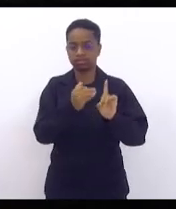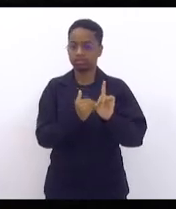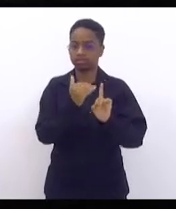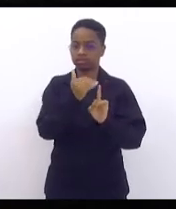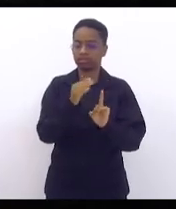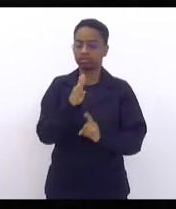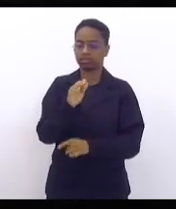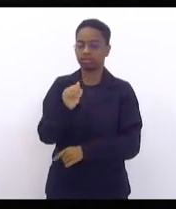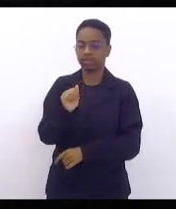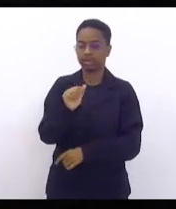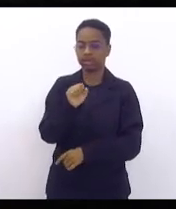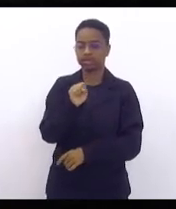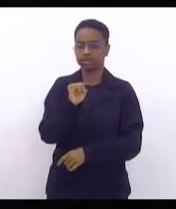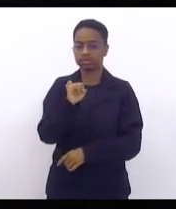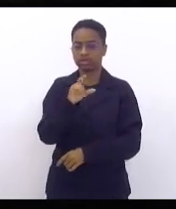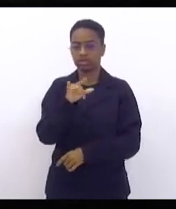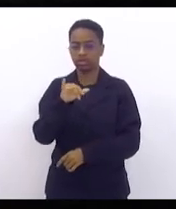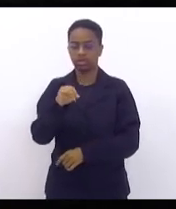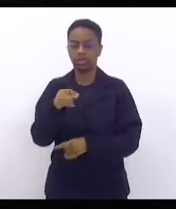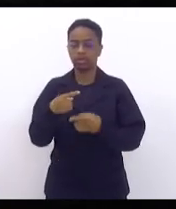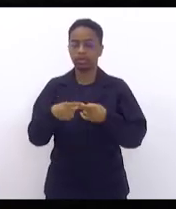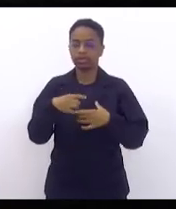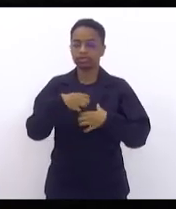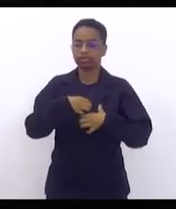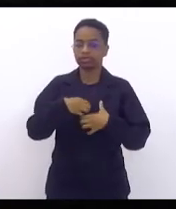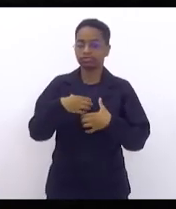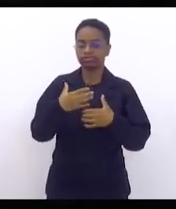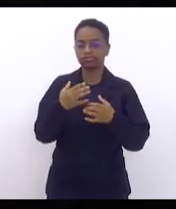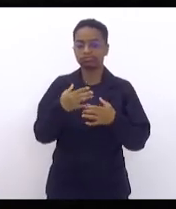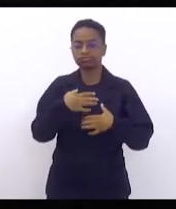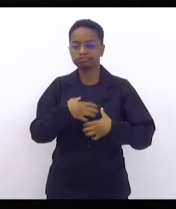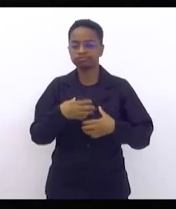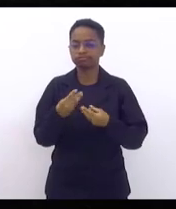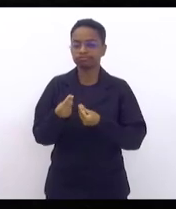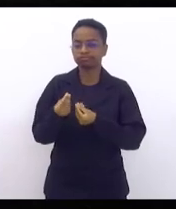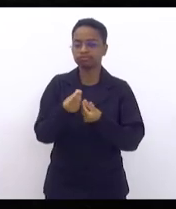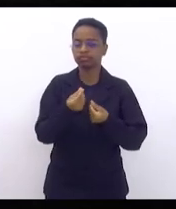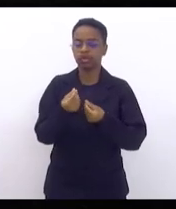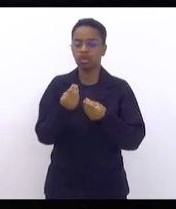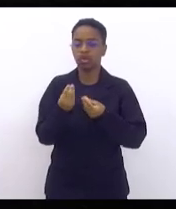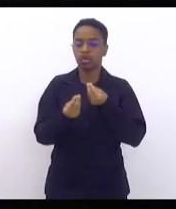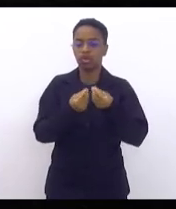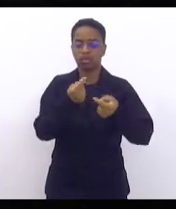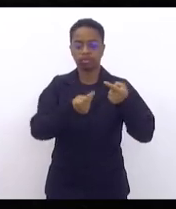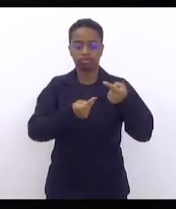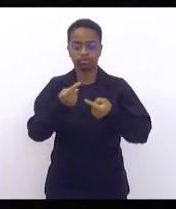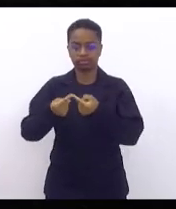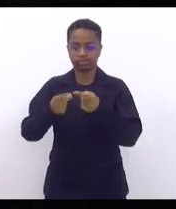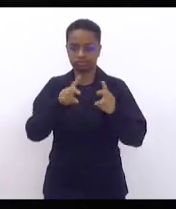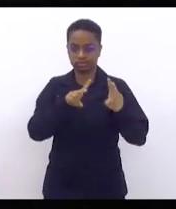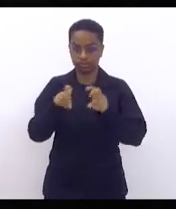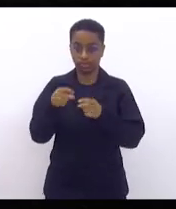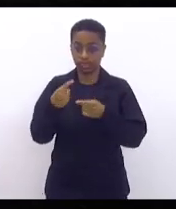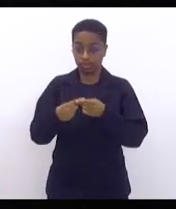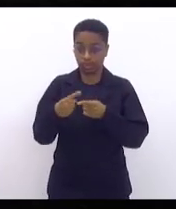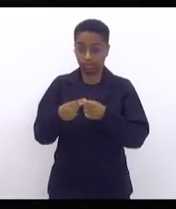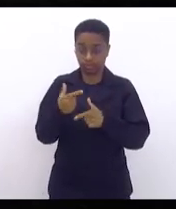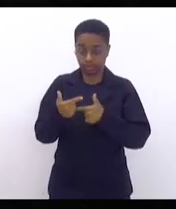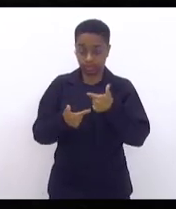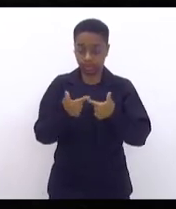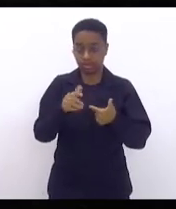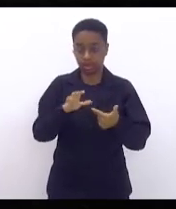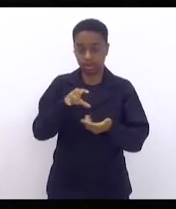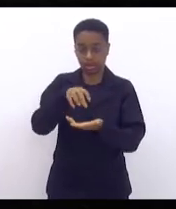sensível com o que lá fui tratar para ele porque os serviços que são prestados no parque